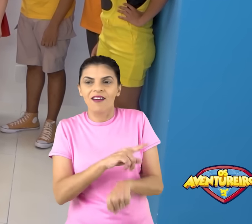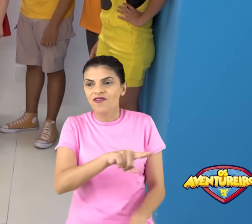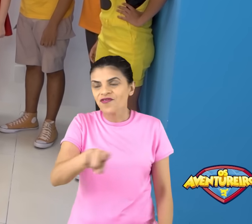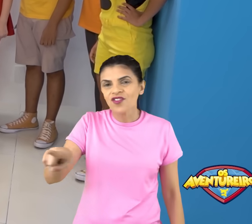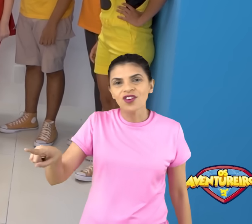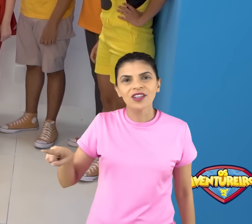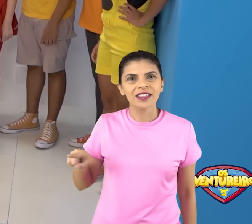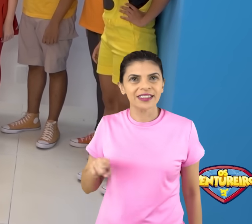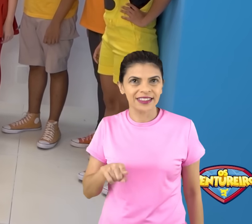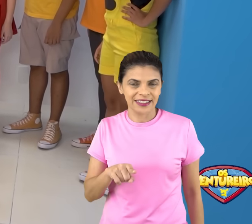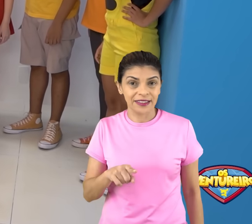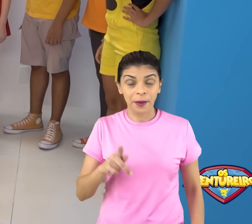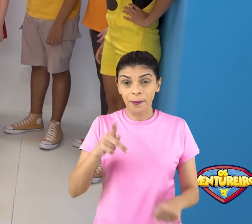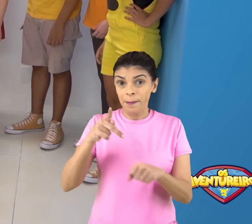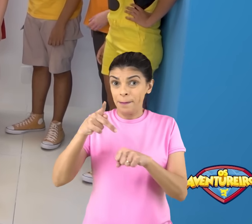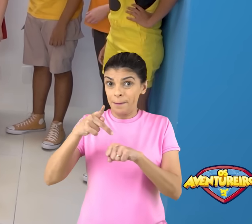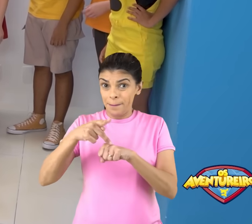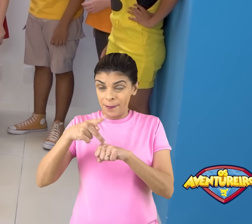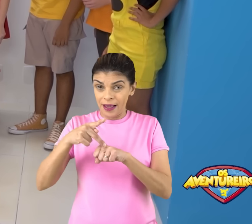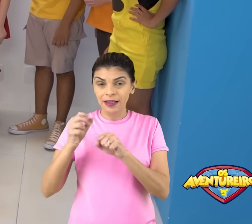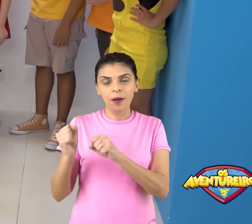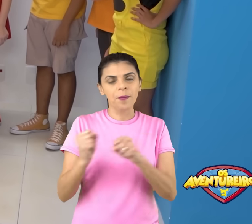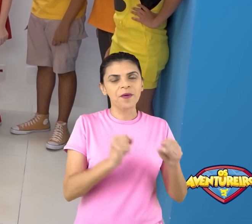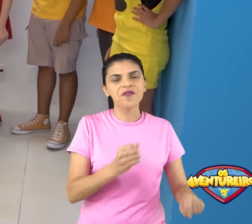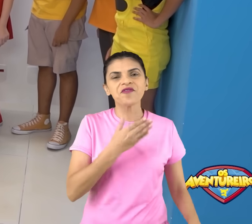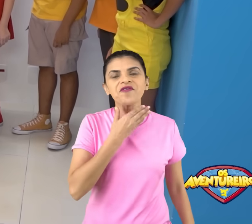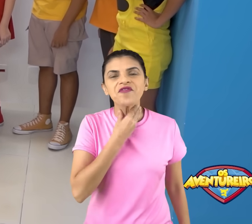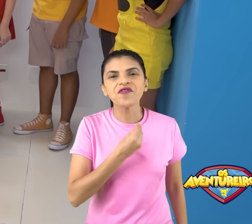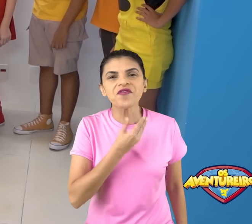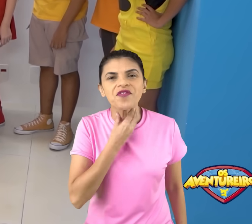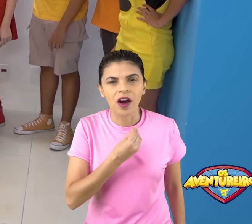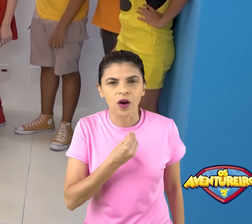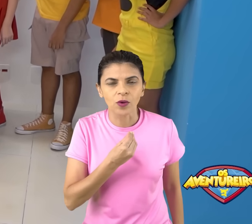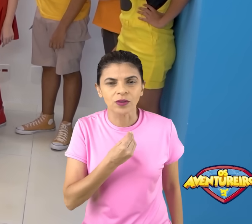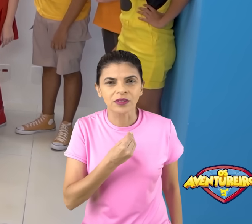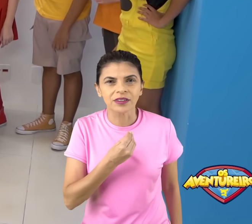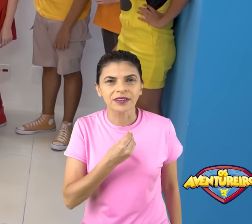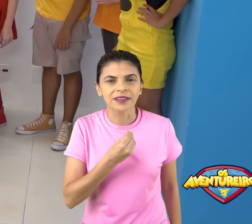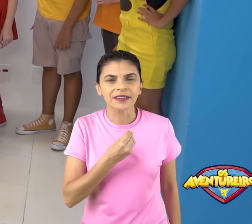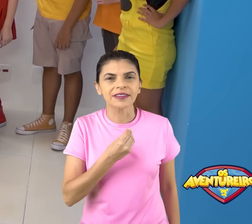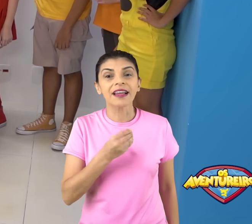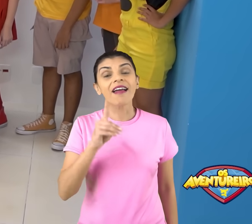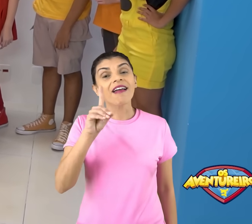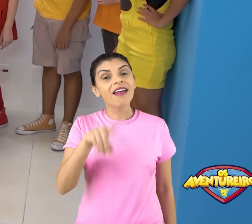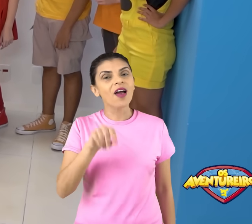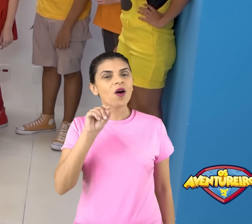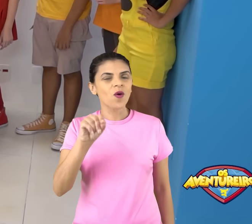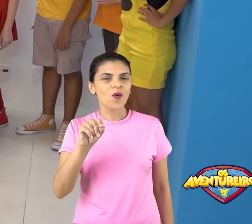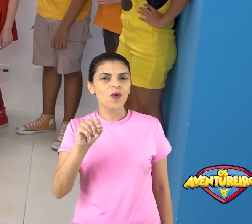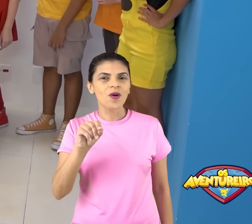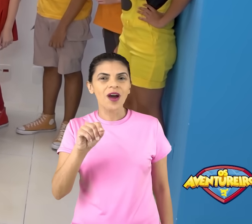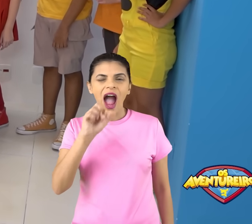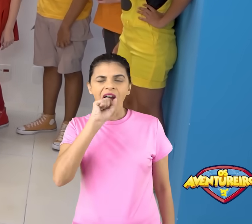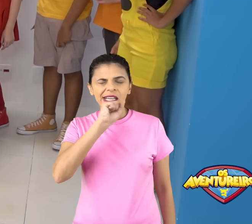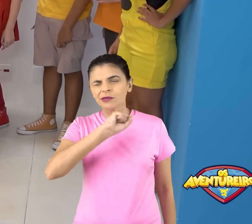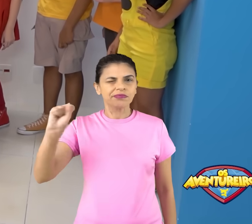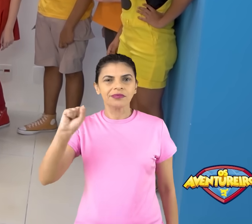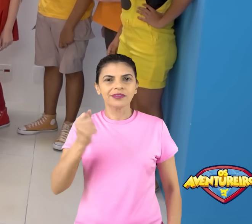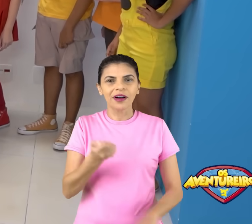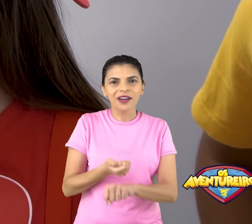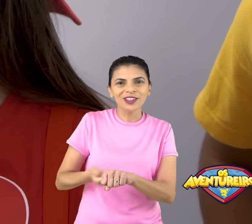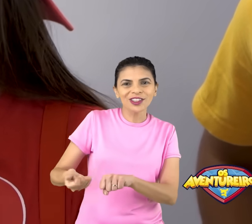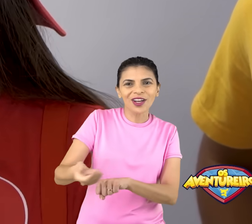vocês. A Pedra do Poder é falsa. Na verdade, ela é uma bomba de